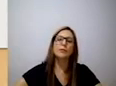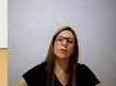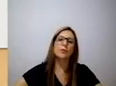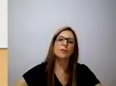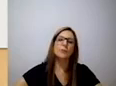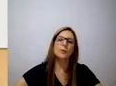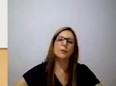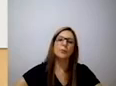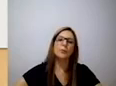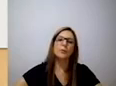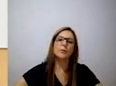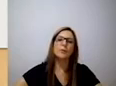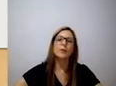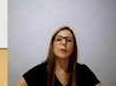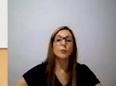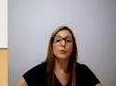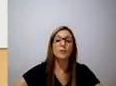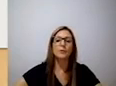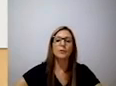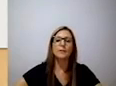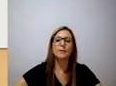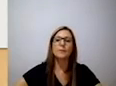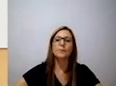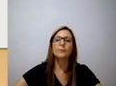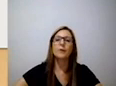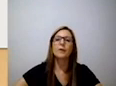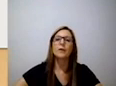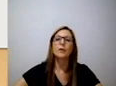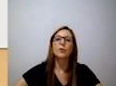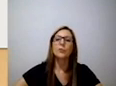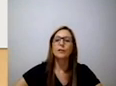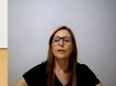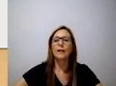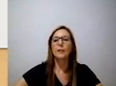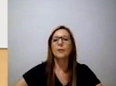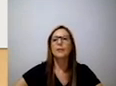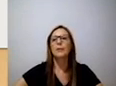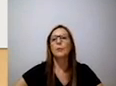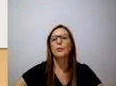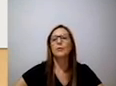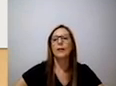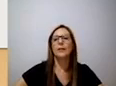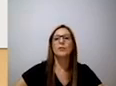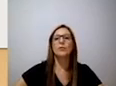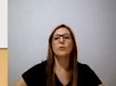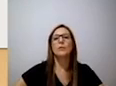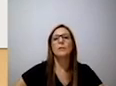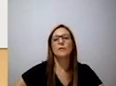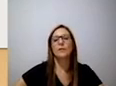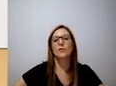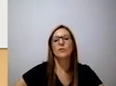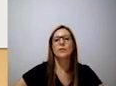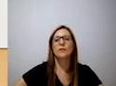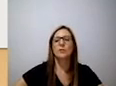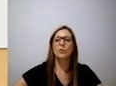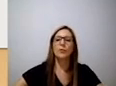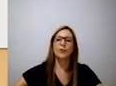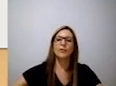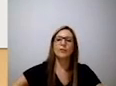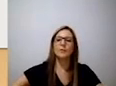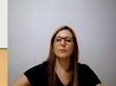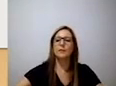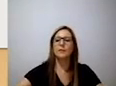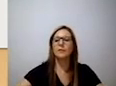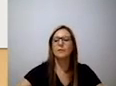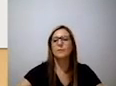ou destrói os espermatozoides, por segurança. O diafragma ele não protege contra as infecções